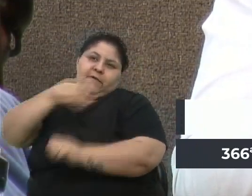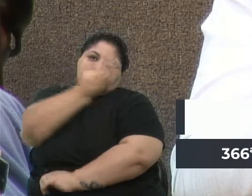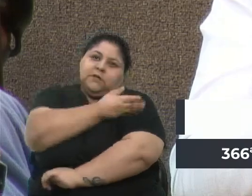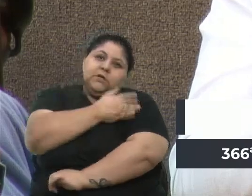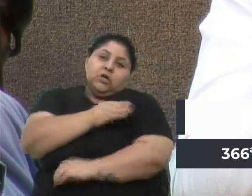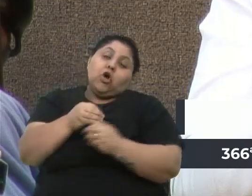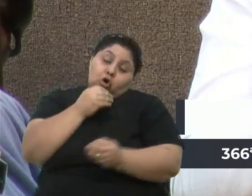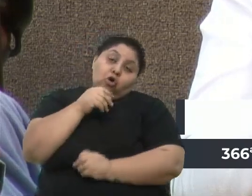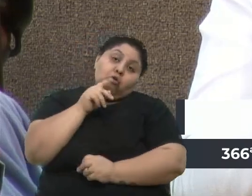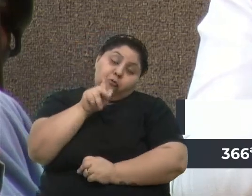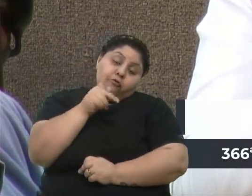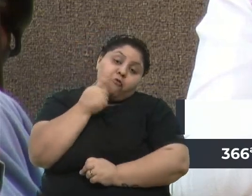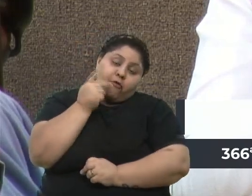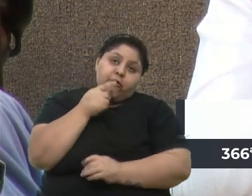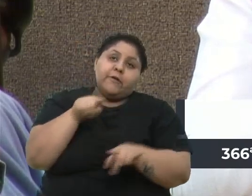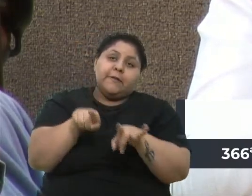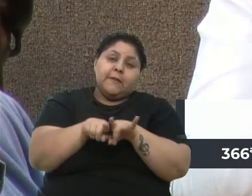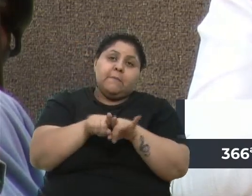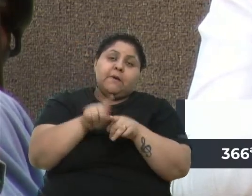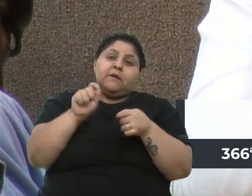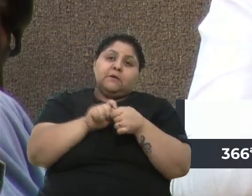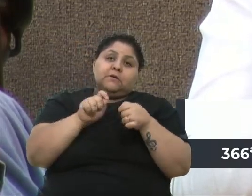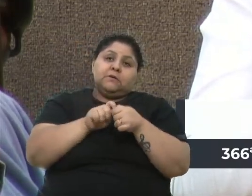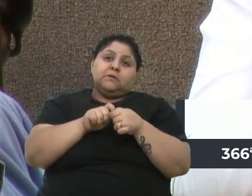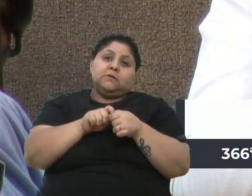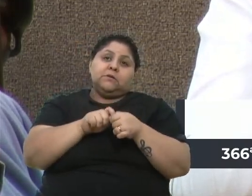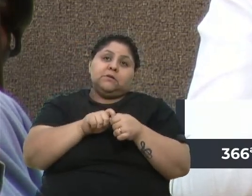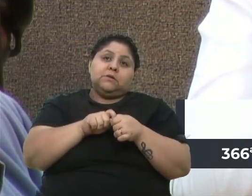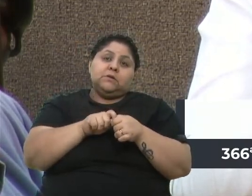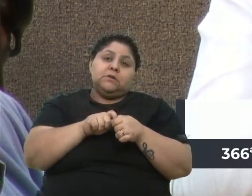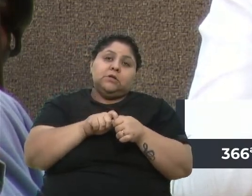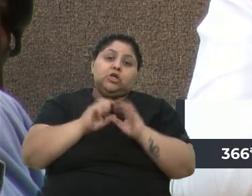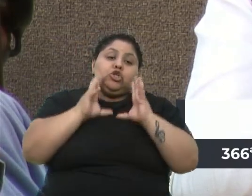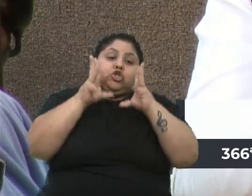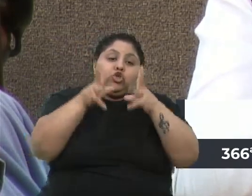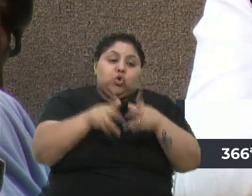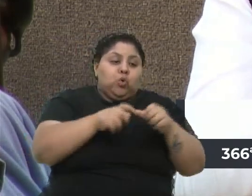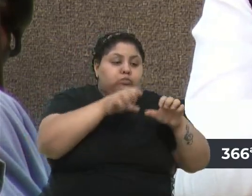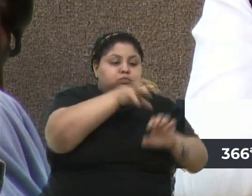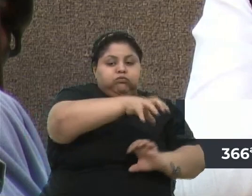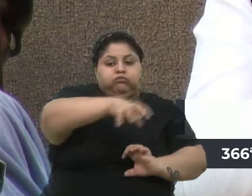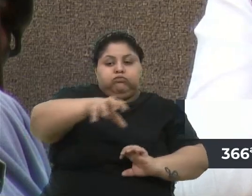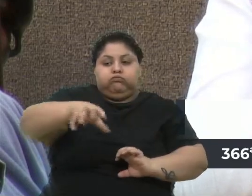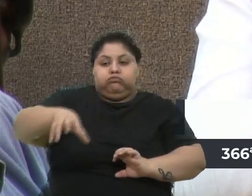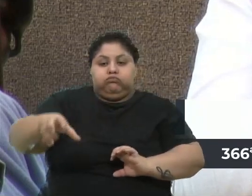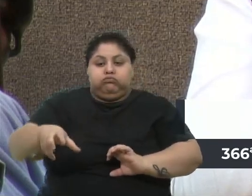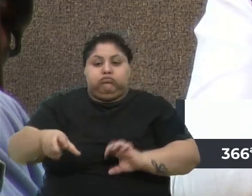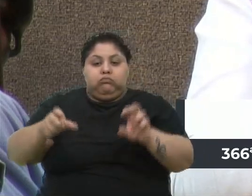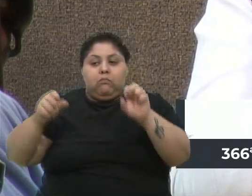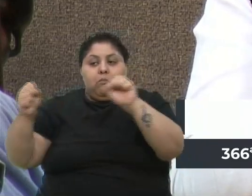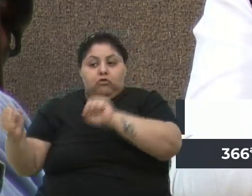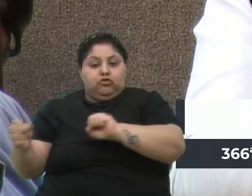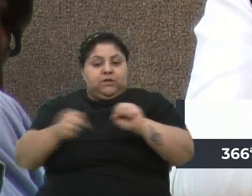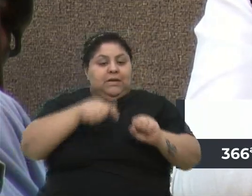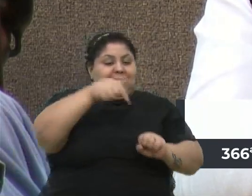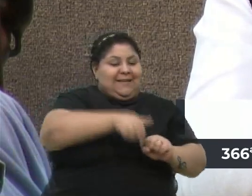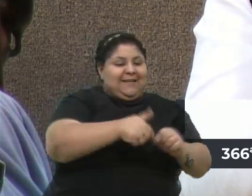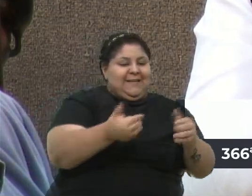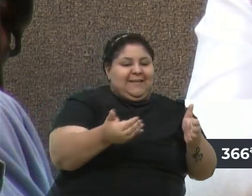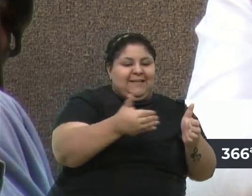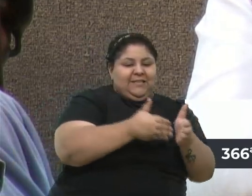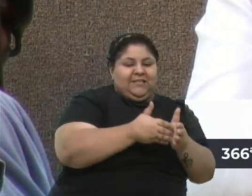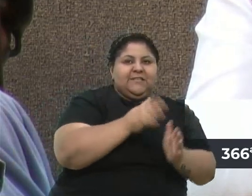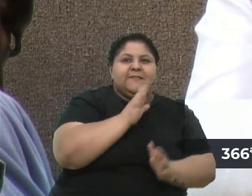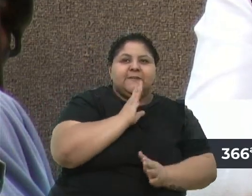bem disse, fazendo com que estes também, torcedores, possam vir a Caxias, conhecer também esses espaços